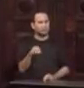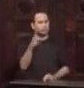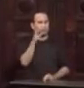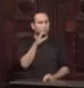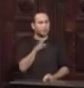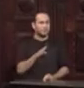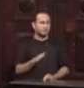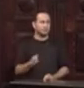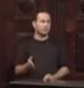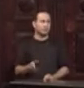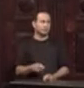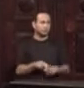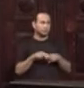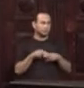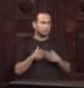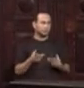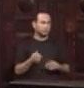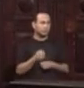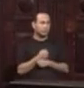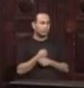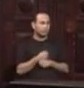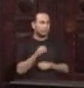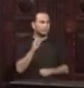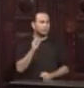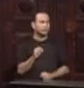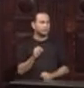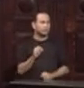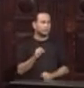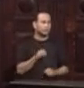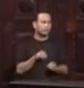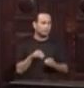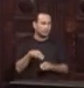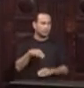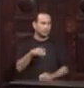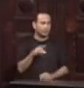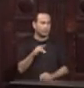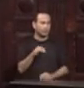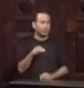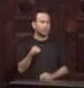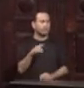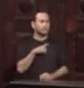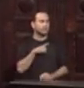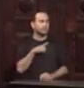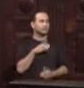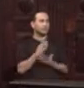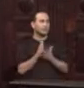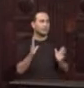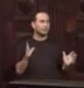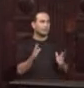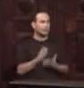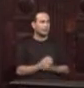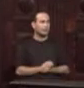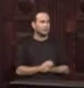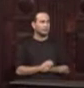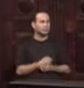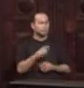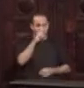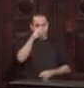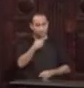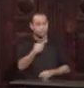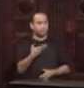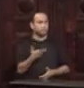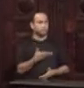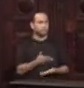justamente no ano em que o ensino médio, 2016, tinha acabado de se tornar uma etapa